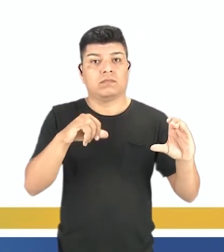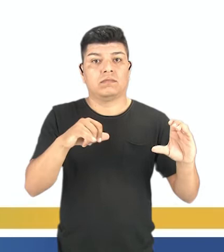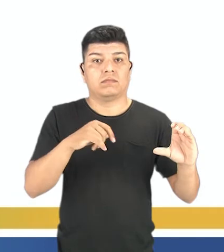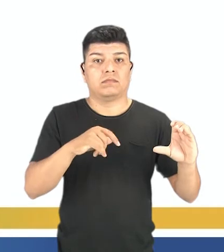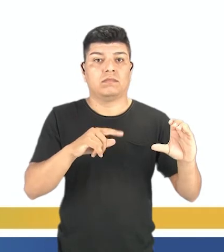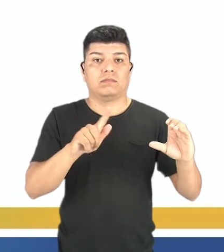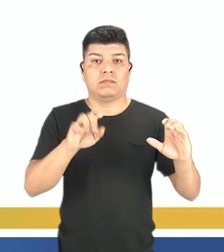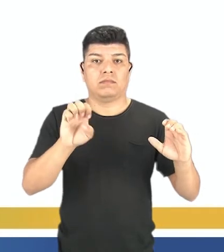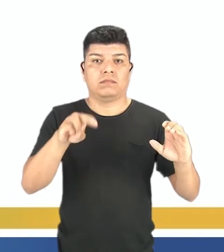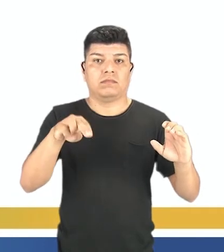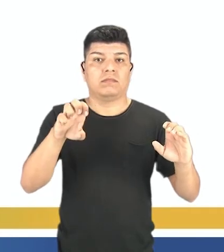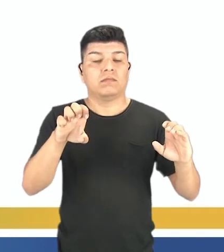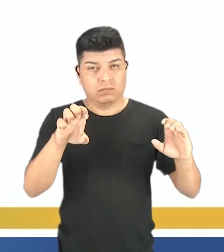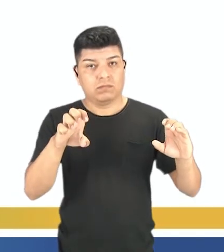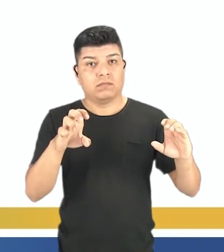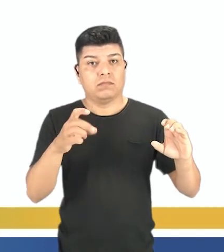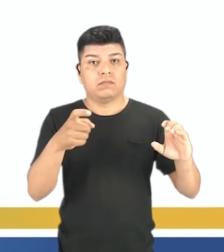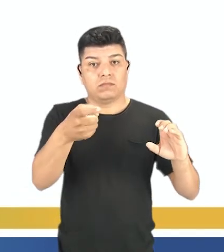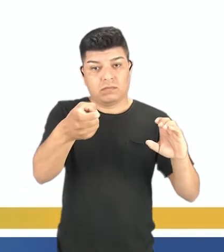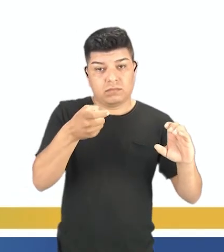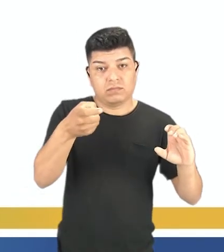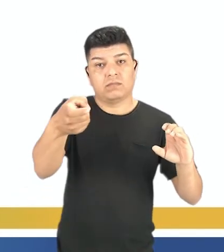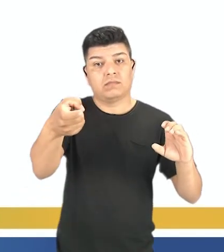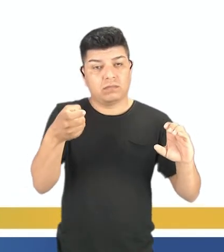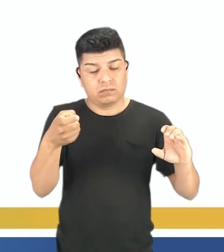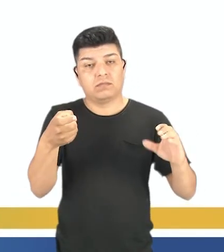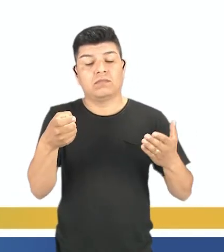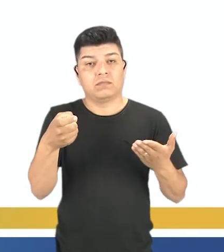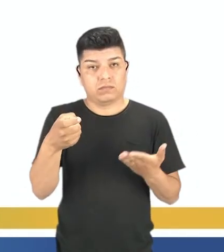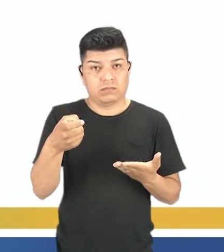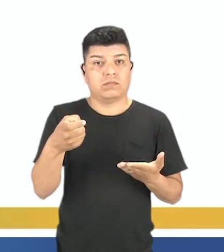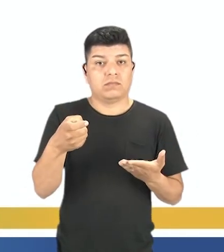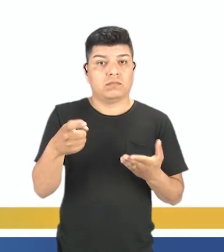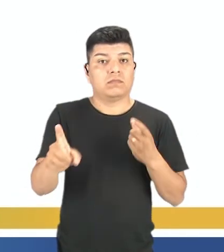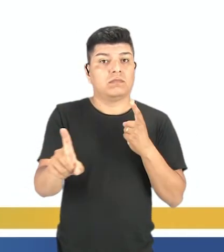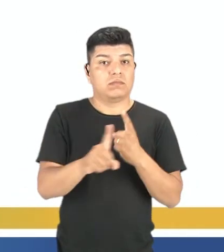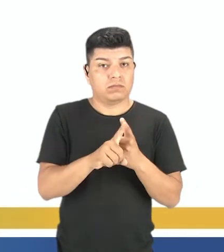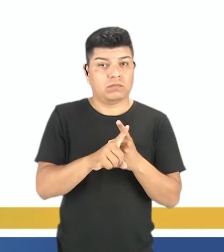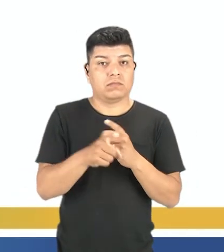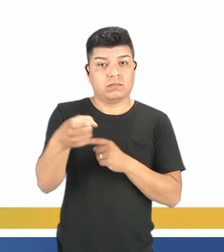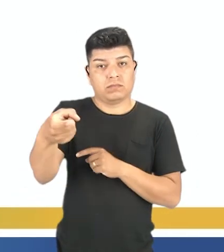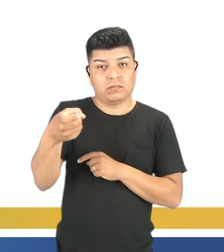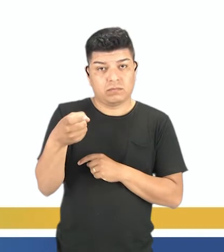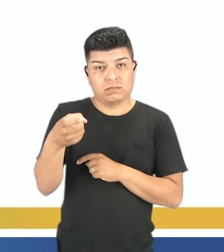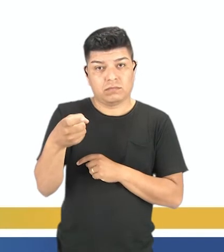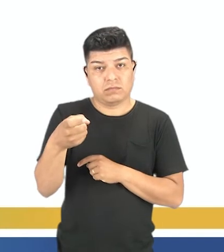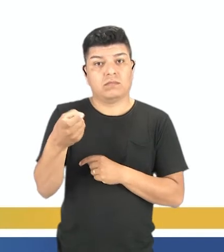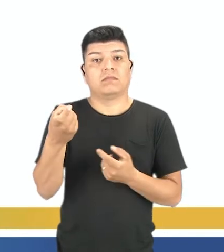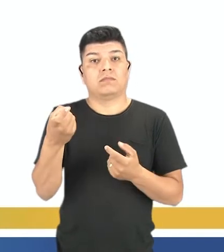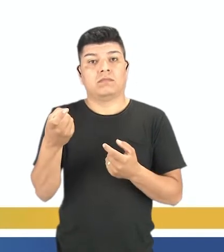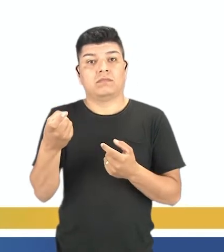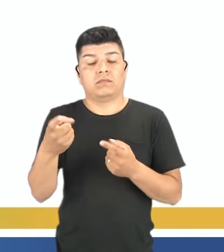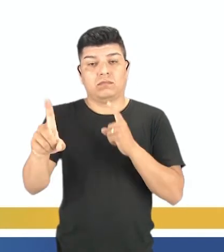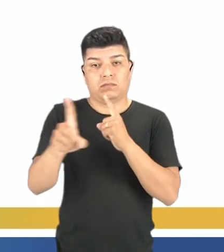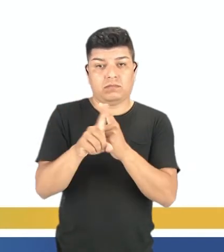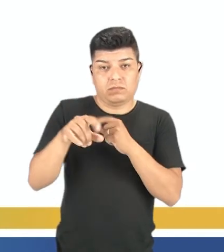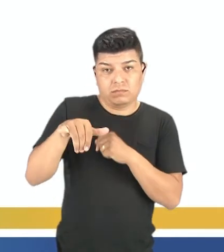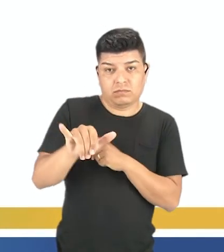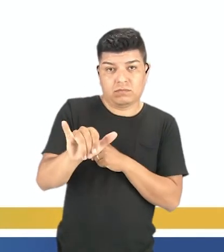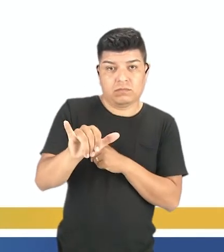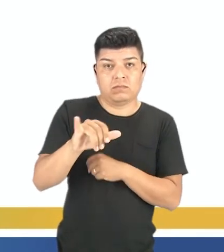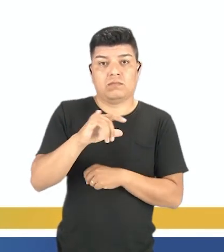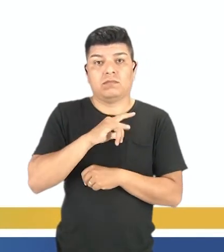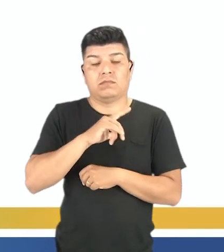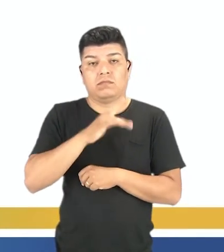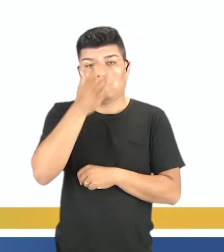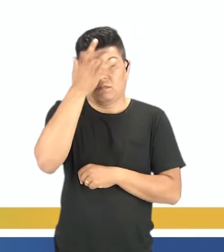tenho genes recessivos, né, XX ali, encontrando, ou um X recessivo encontrando o Y, eu vou ter uma